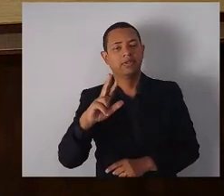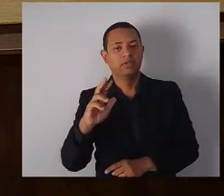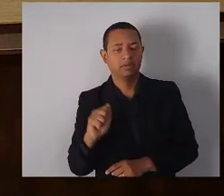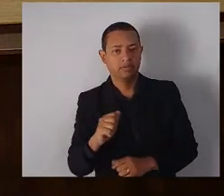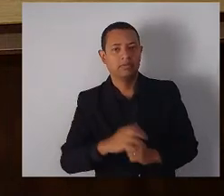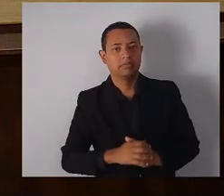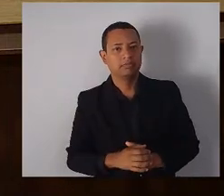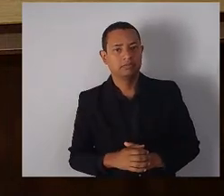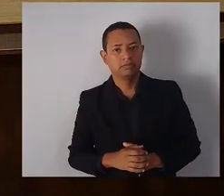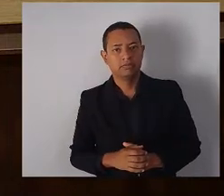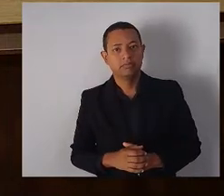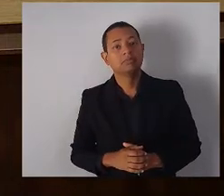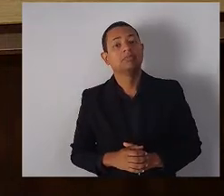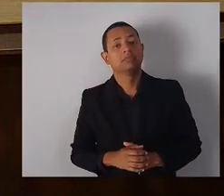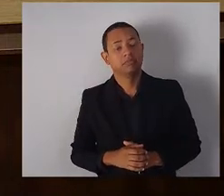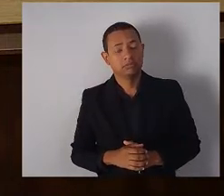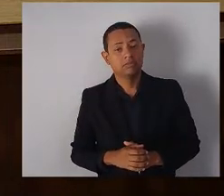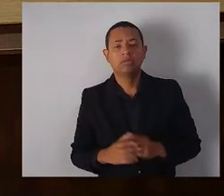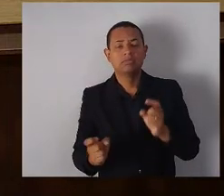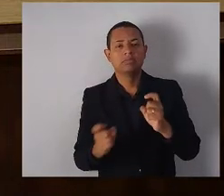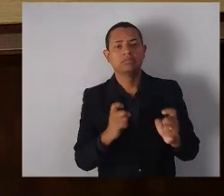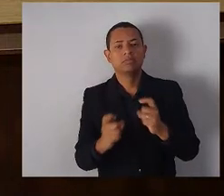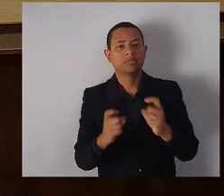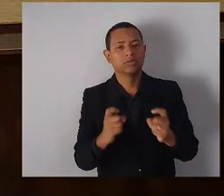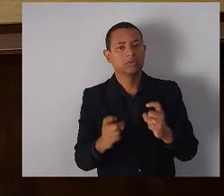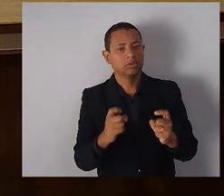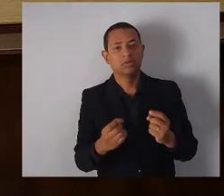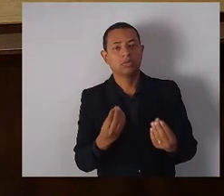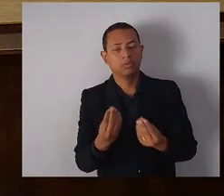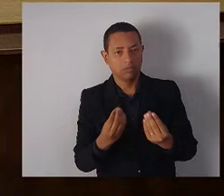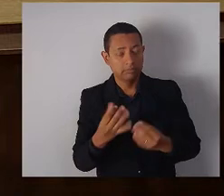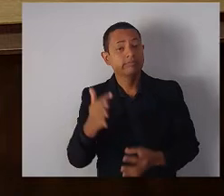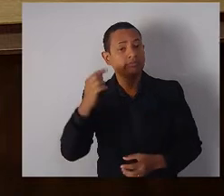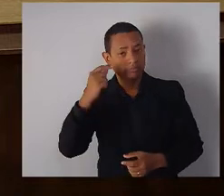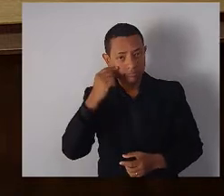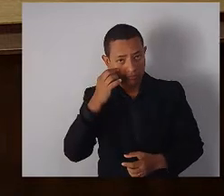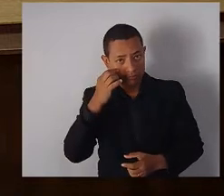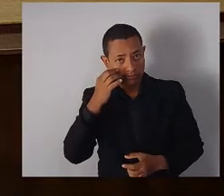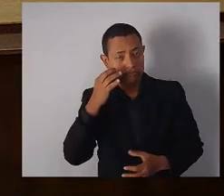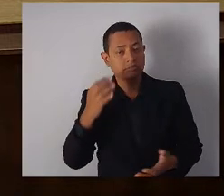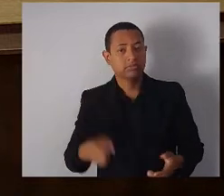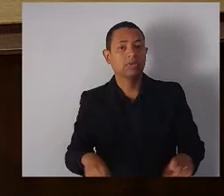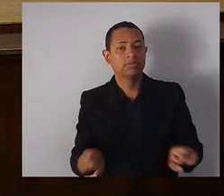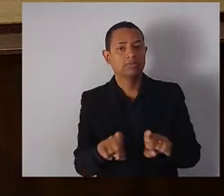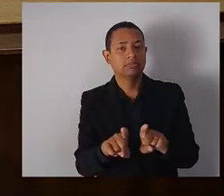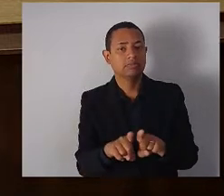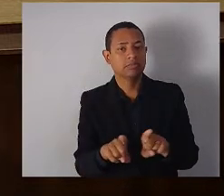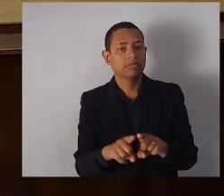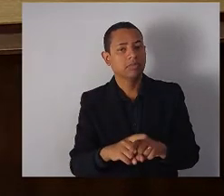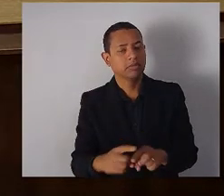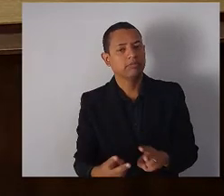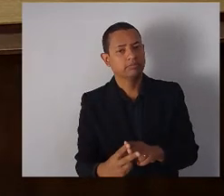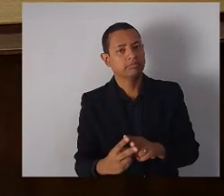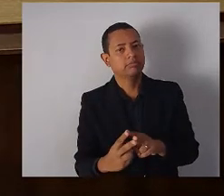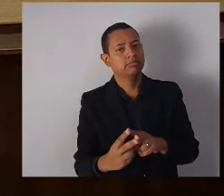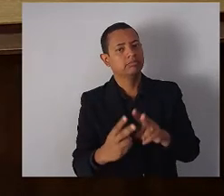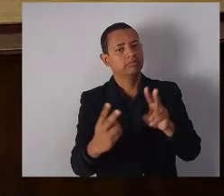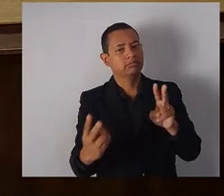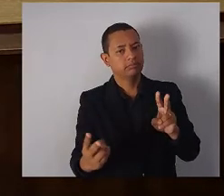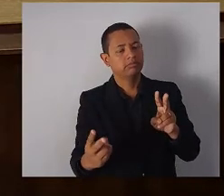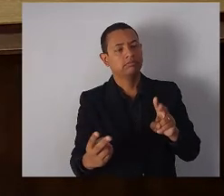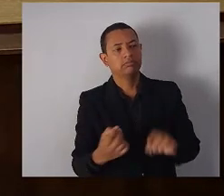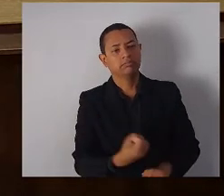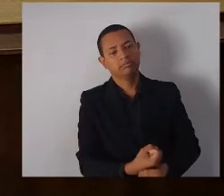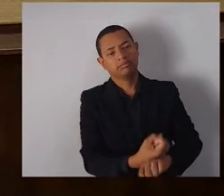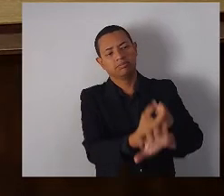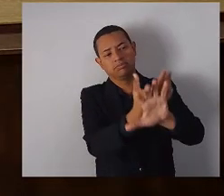acontecendo em formato híbrido, de forma presencial, em plenário, e de forma